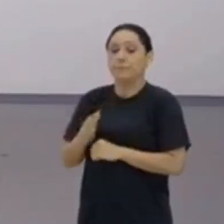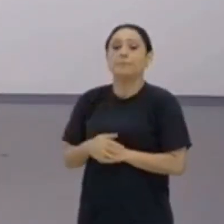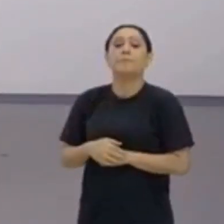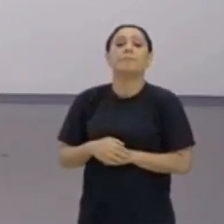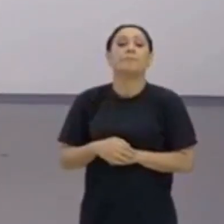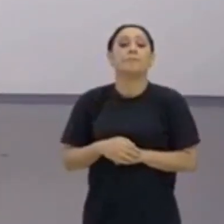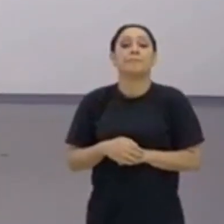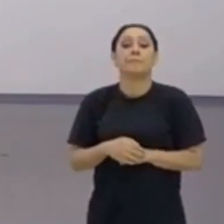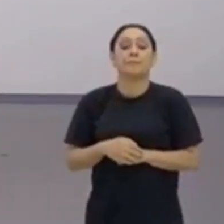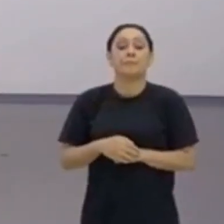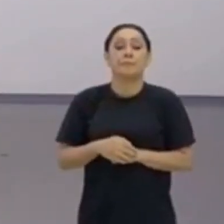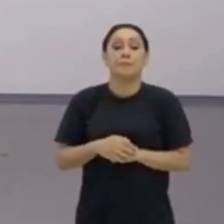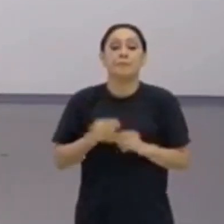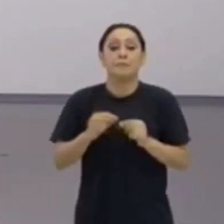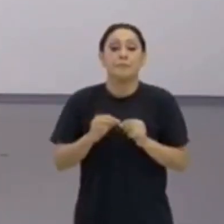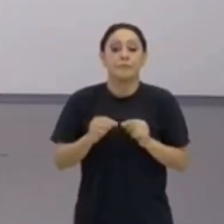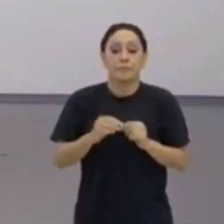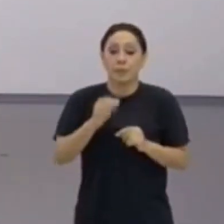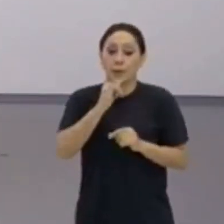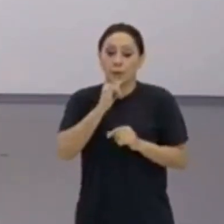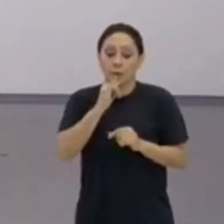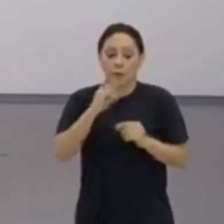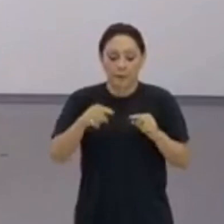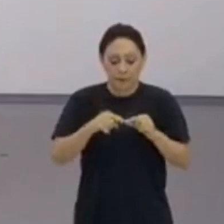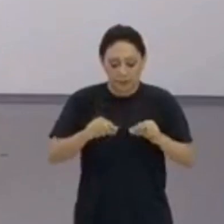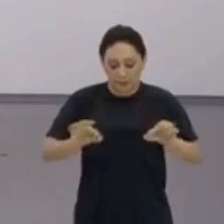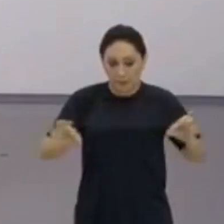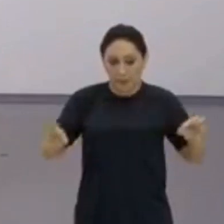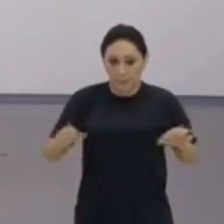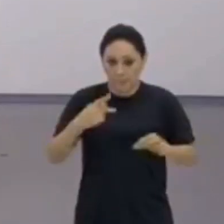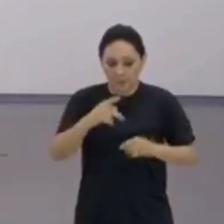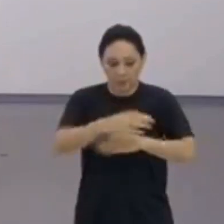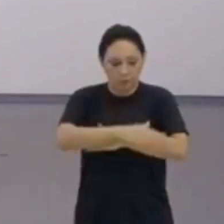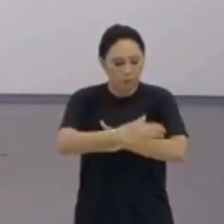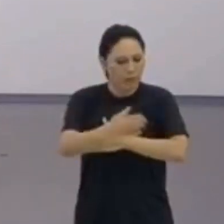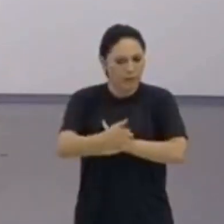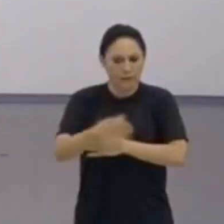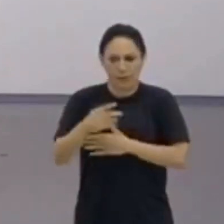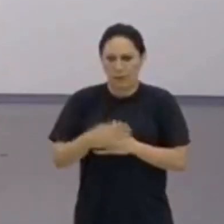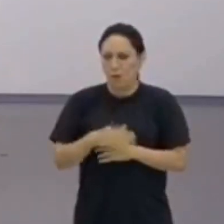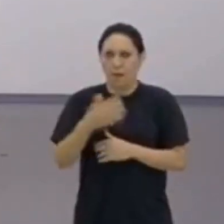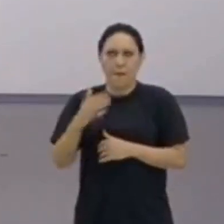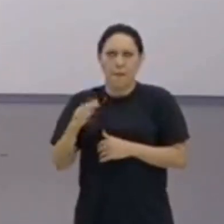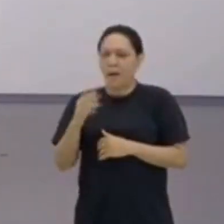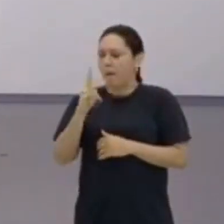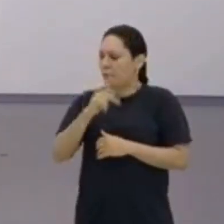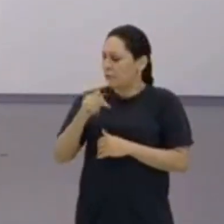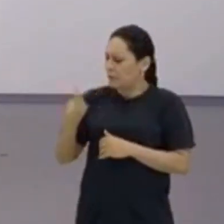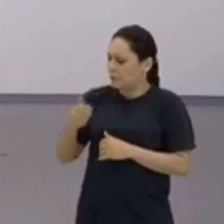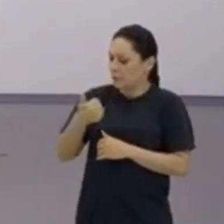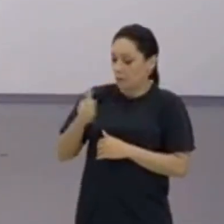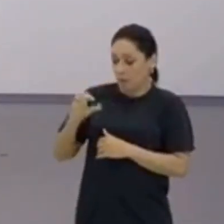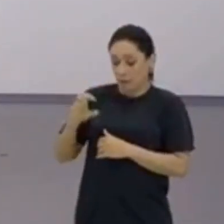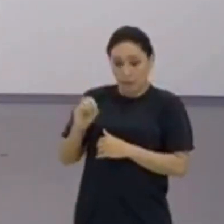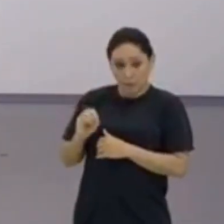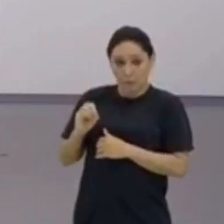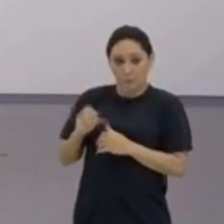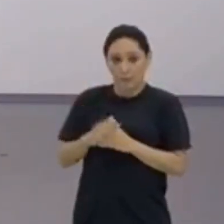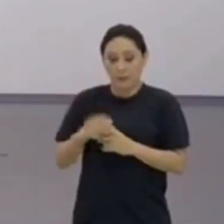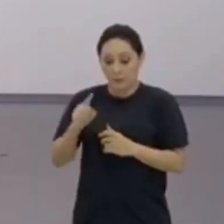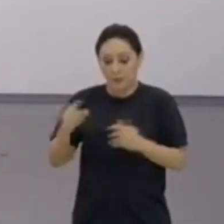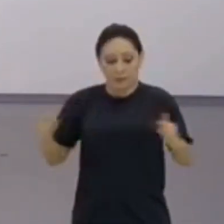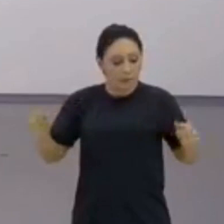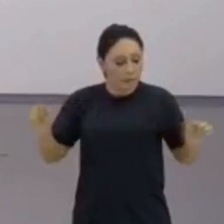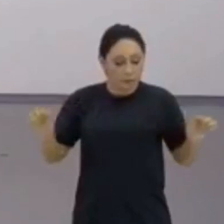Depois tu vai verificar o comprimento da tua sala. O comprimento, tá certo? Pessoal, são 10 metros. Se você pegar uma fita